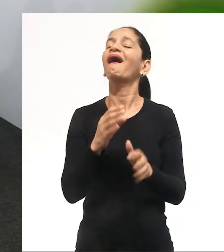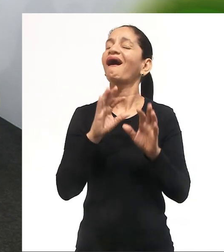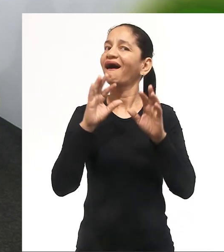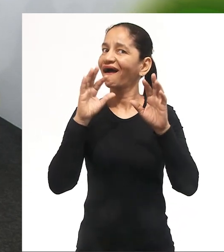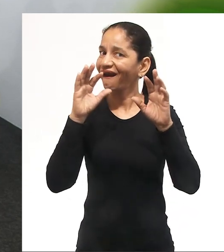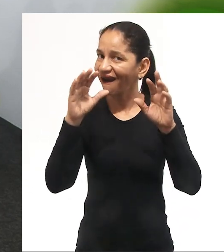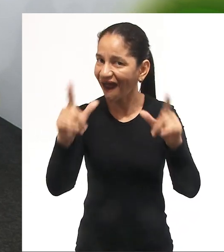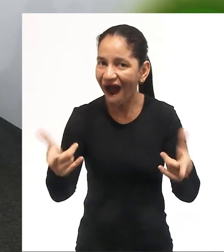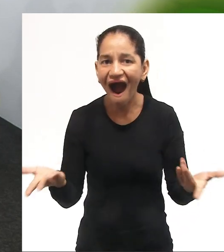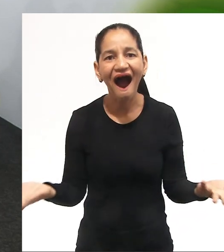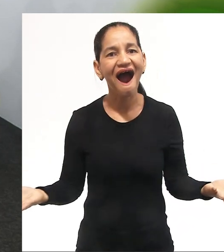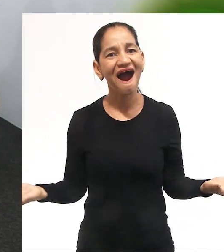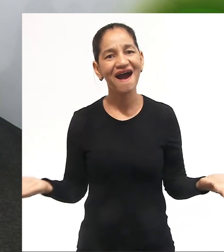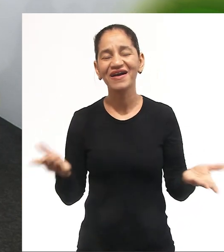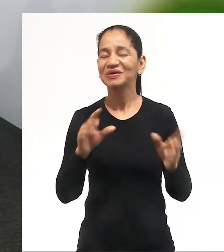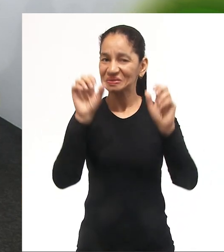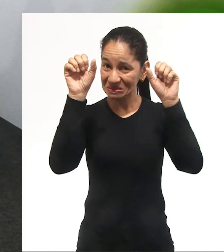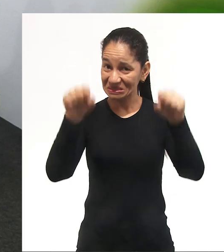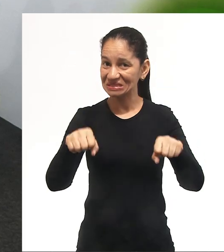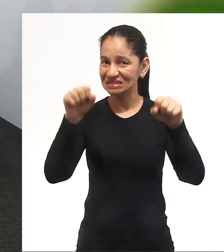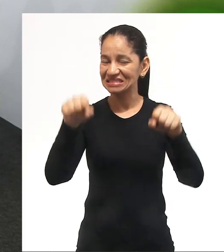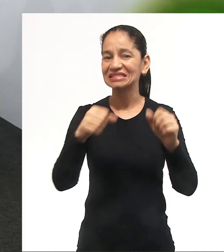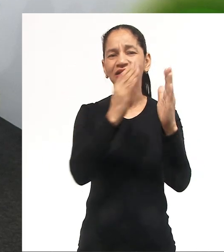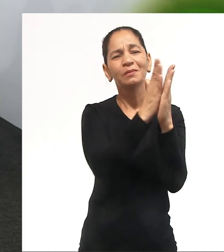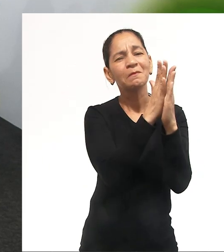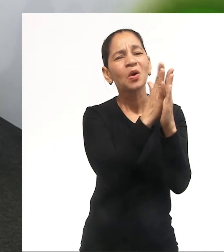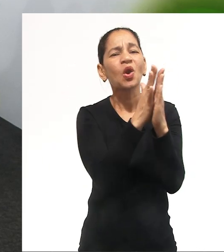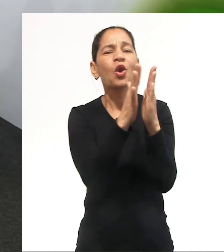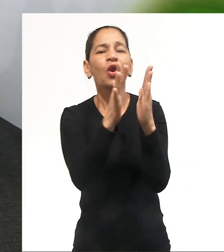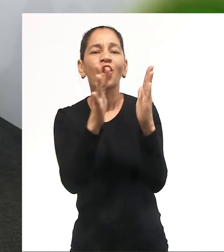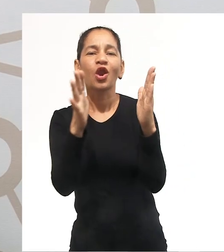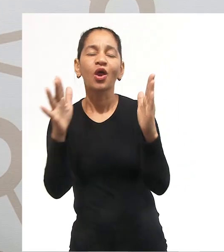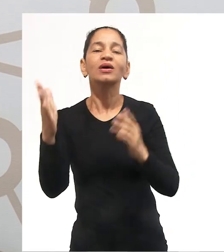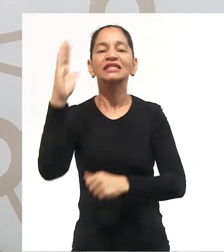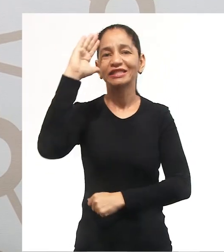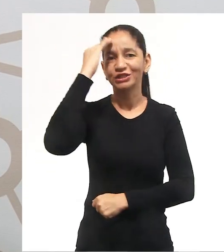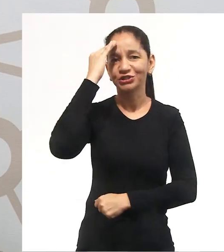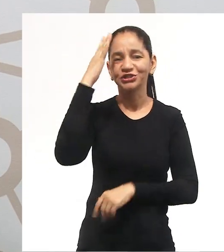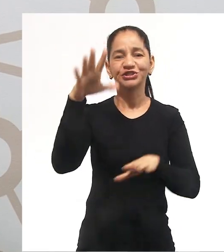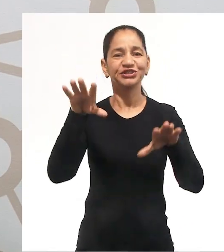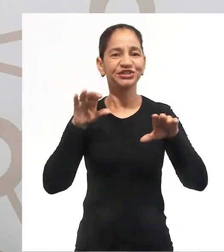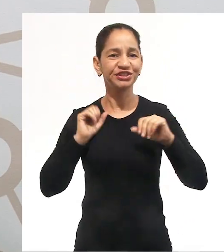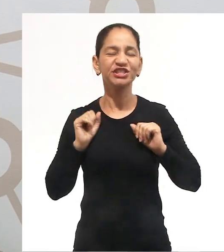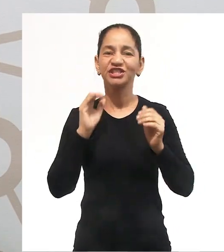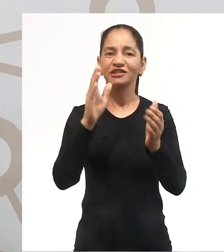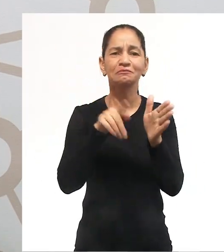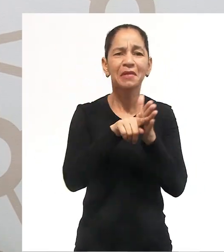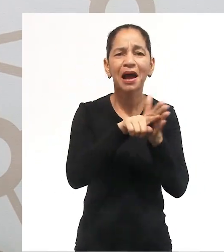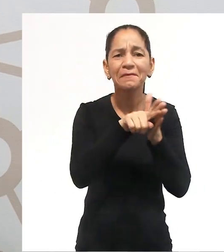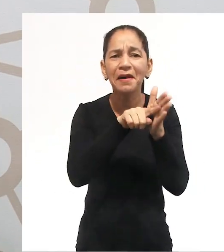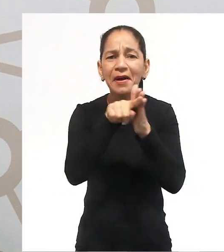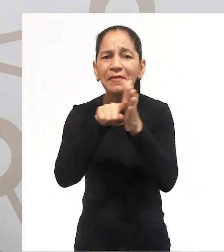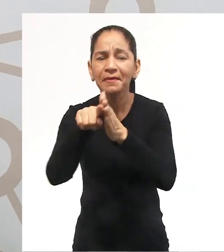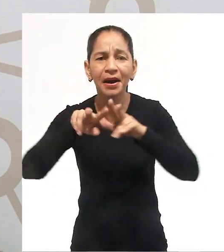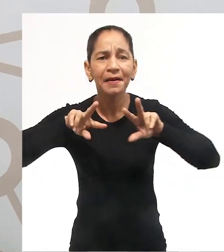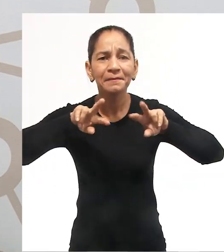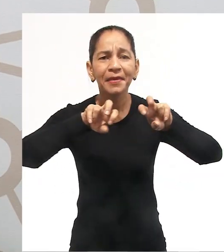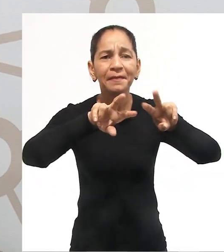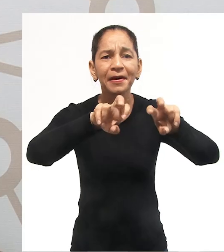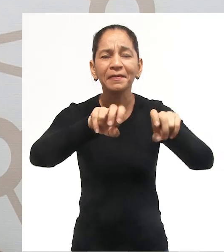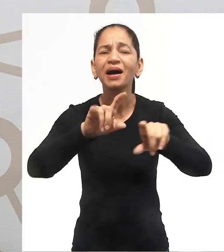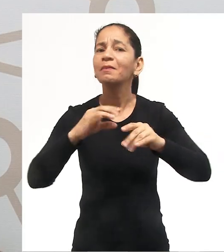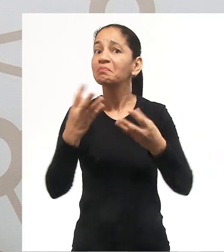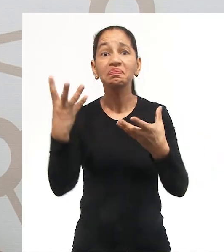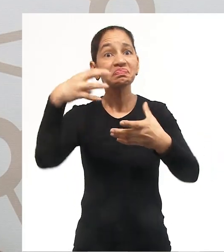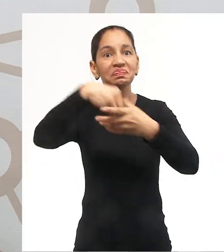Desde o começo até o fim, com certeza. Nós entendemos o que é pesquisa e não paramos mais de saber o